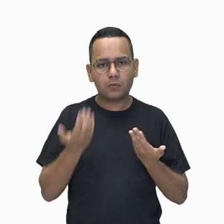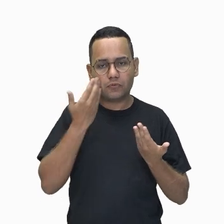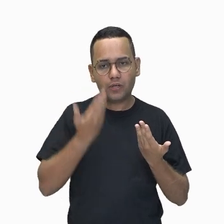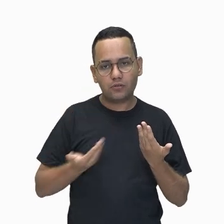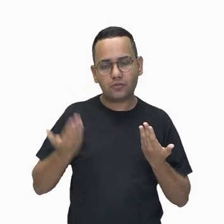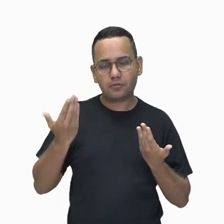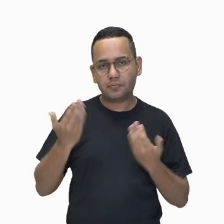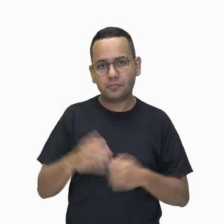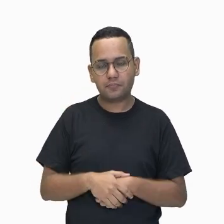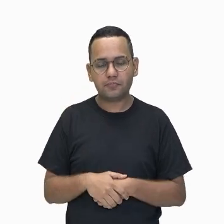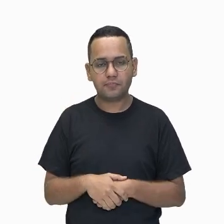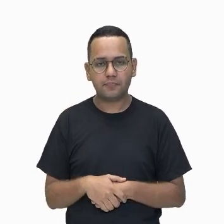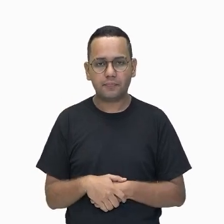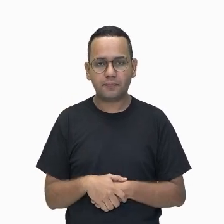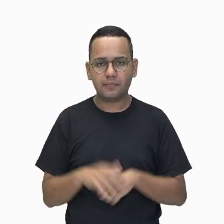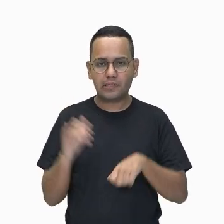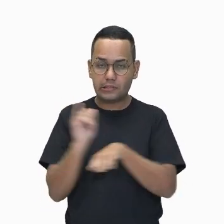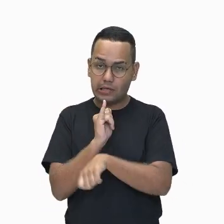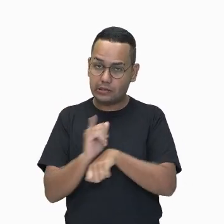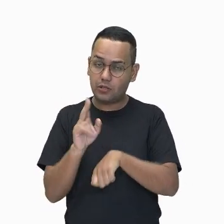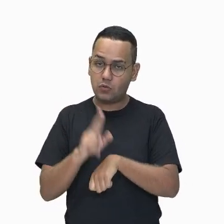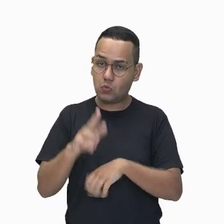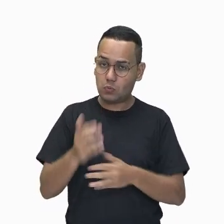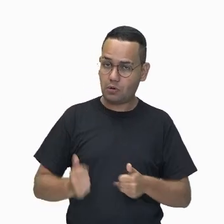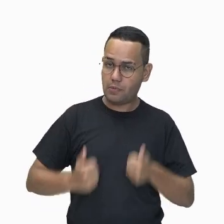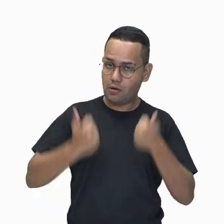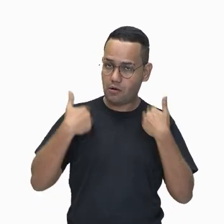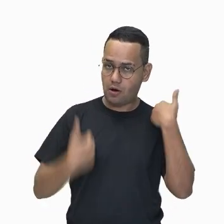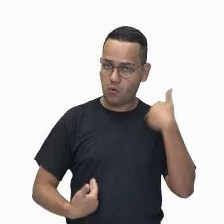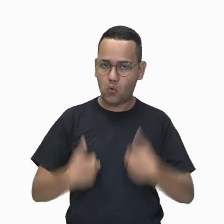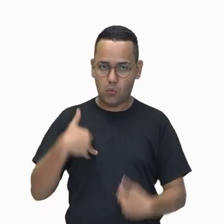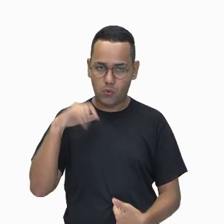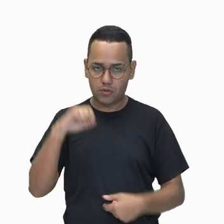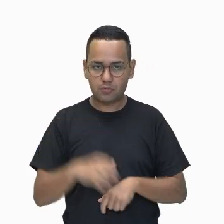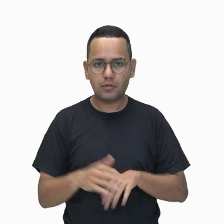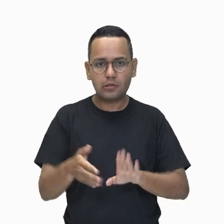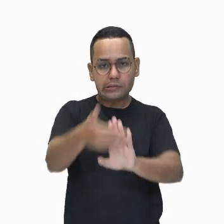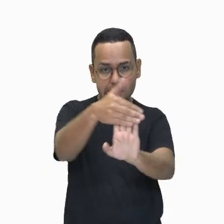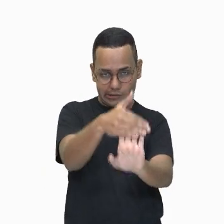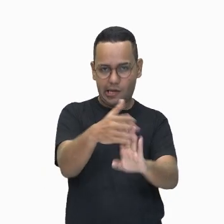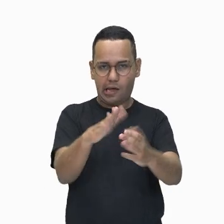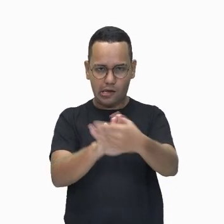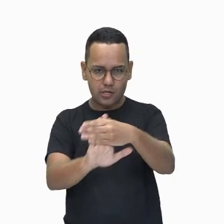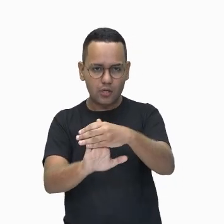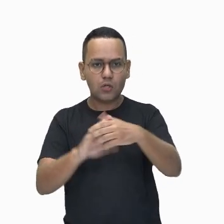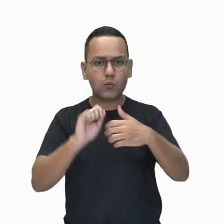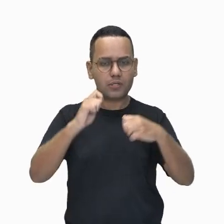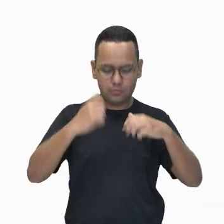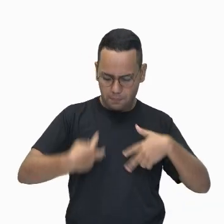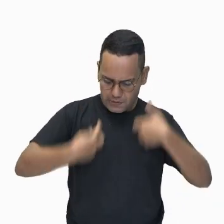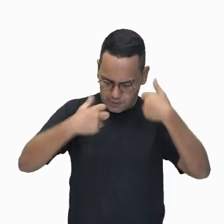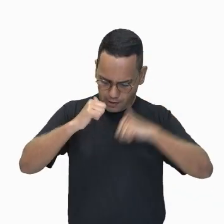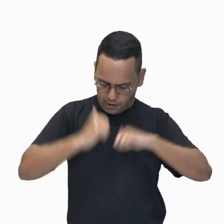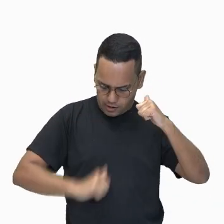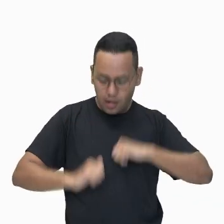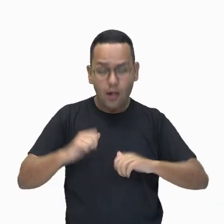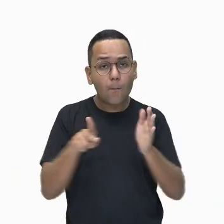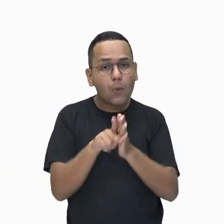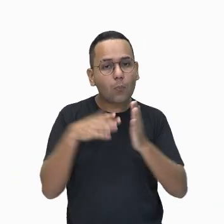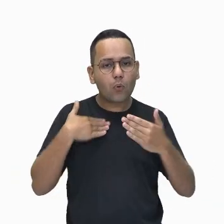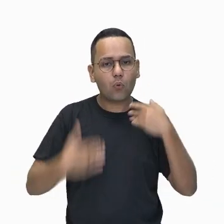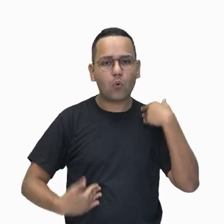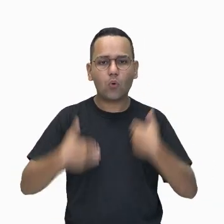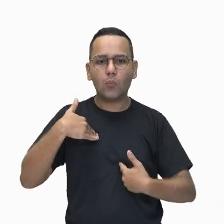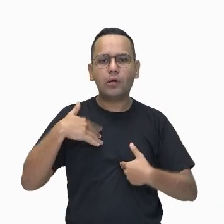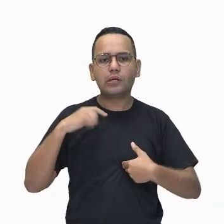para vocês. A gente tem aí a ginástica de conscientização corporal, que objetiva o conhecimento do próprio corpo e suas